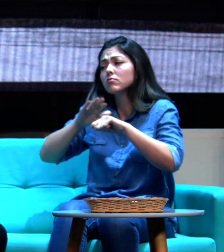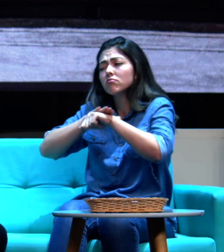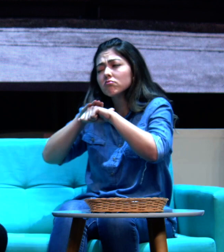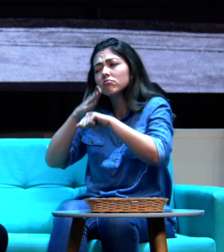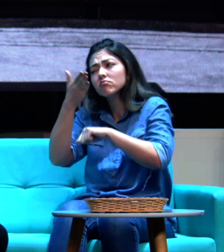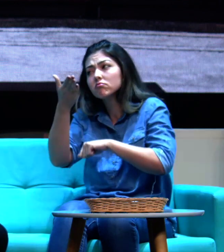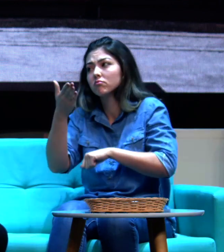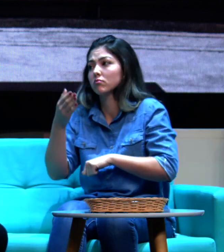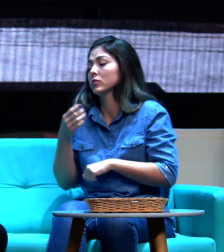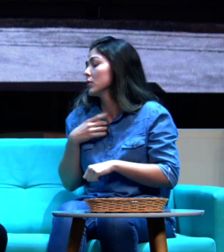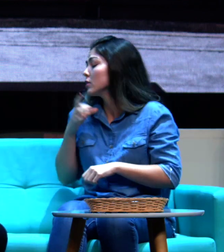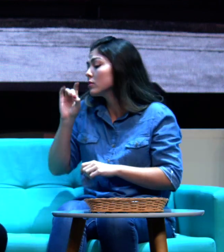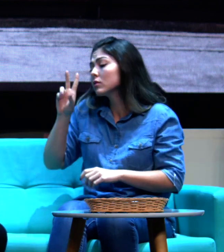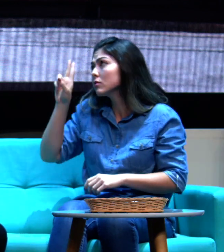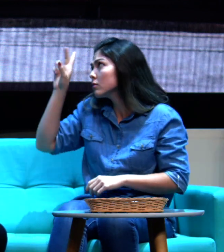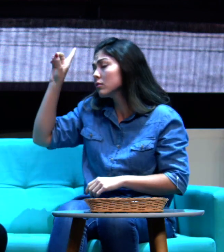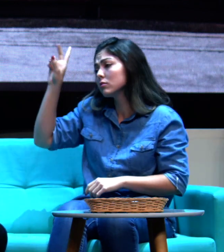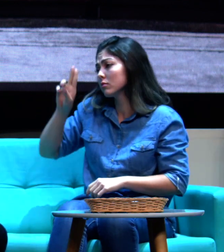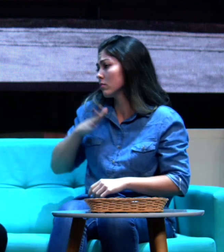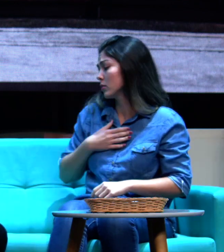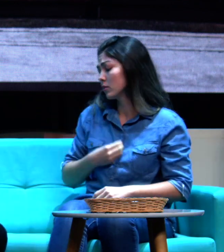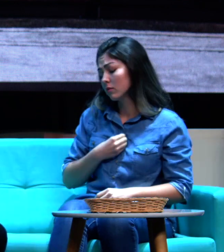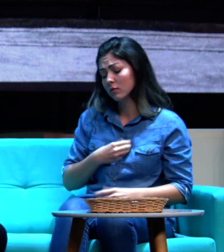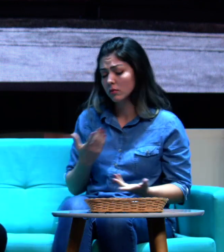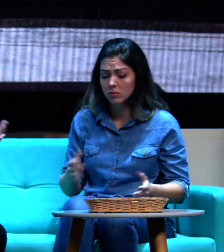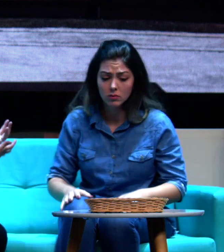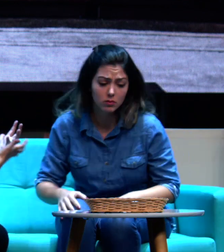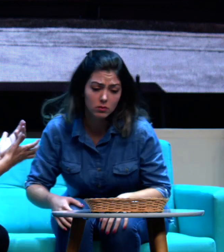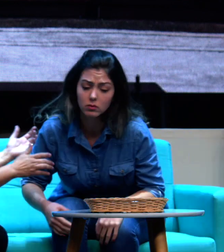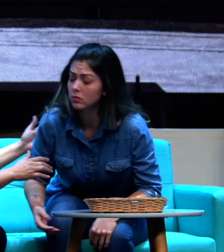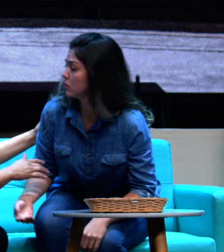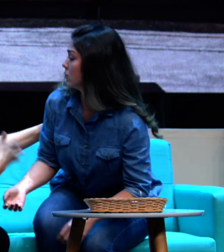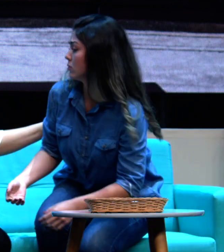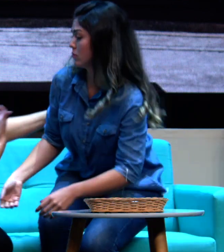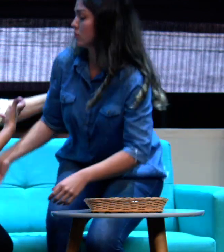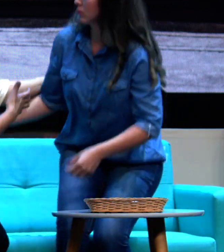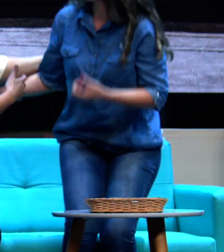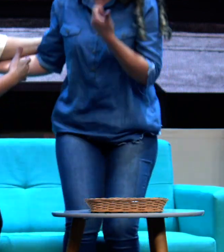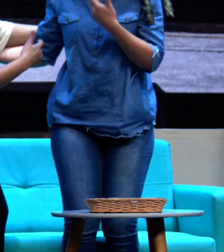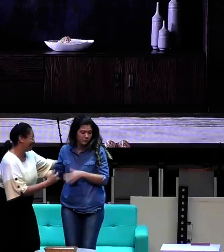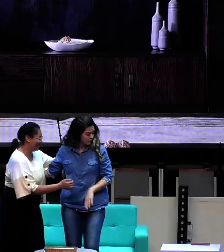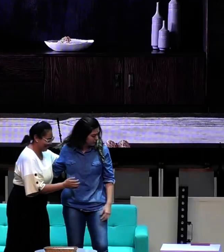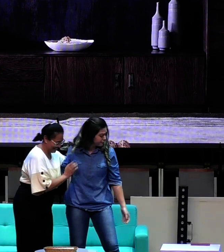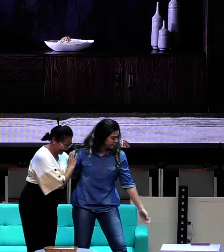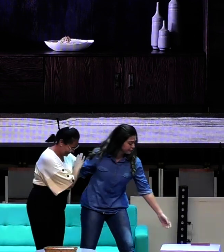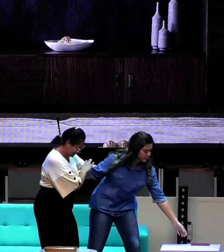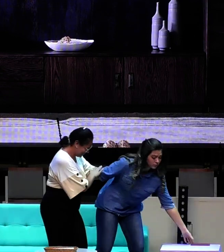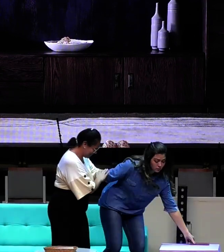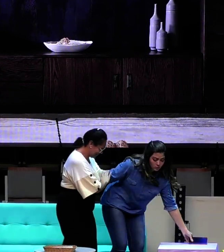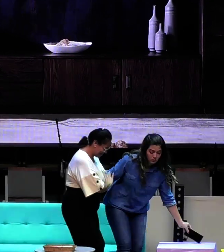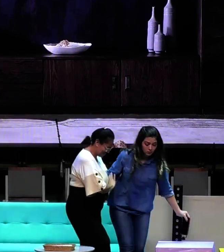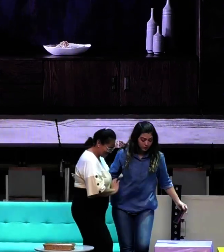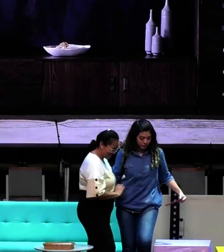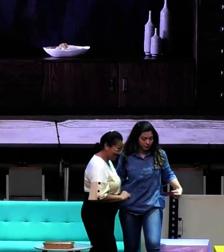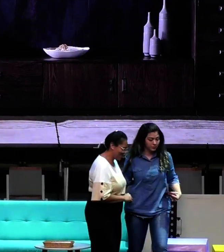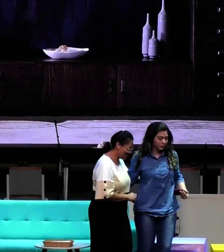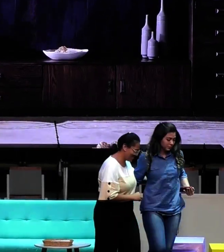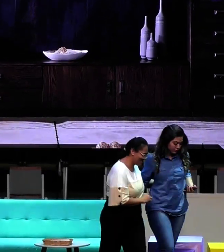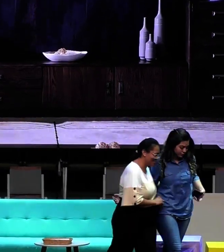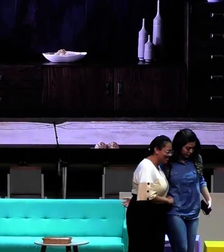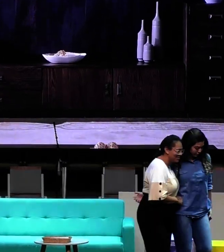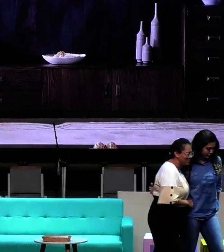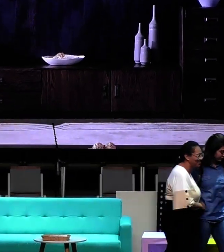sei que é difícil, talvez, levá-lo, mas conversa com ele. Eu só quero que Deus use minha vida. Eu vou conversar com ele. Eu vou, sim, minha filha. Tá bem, mãe.